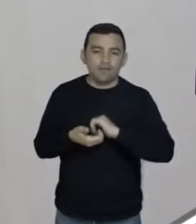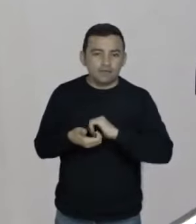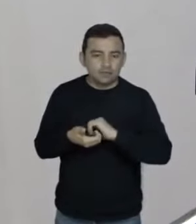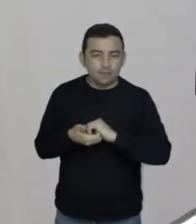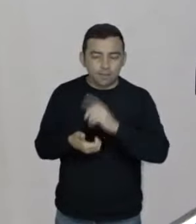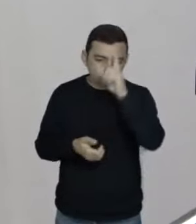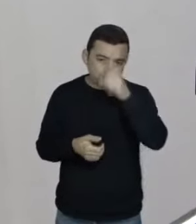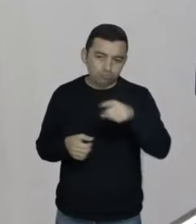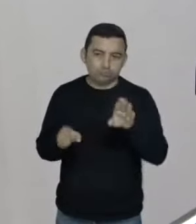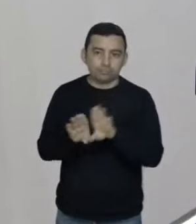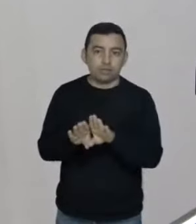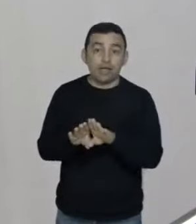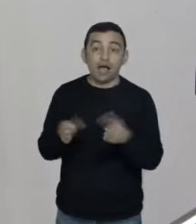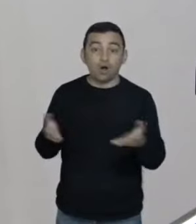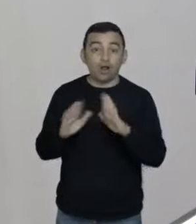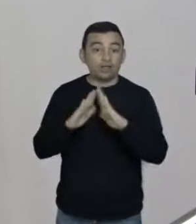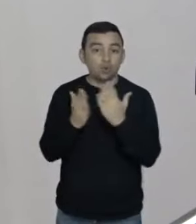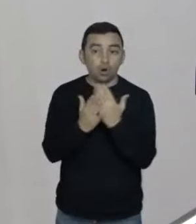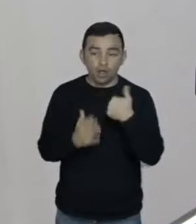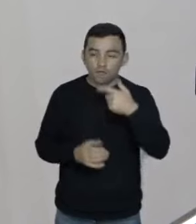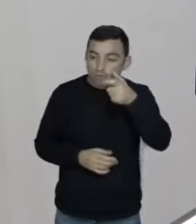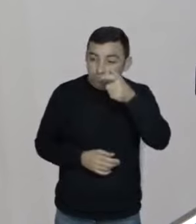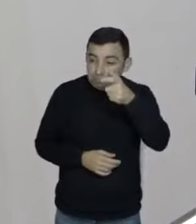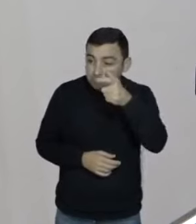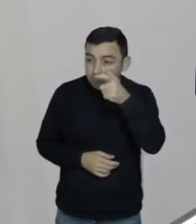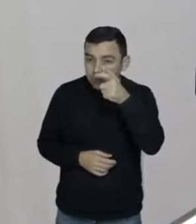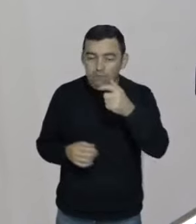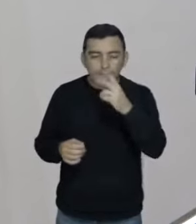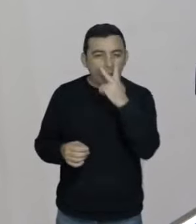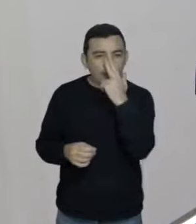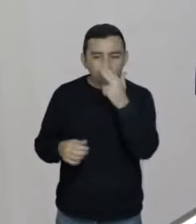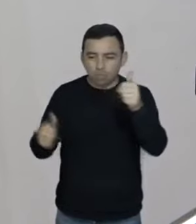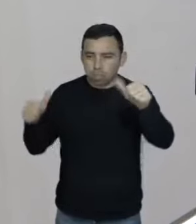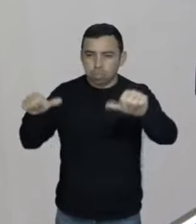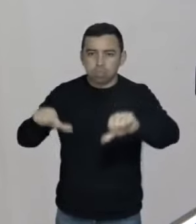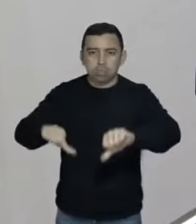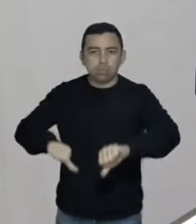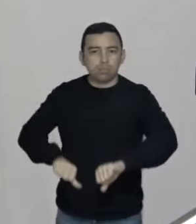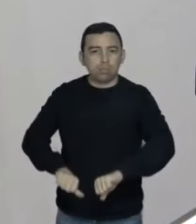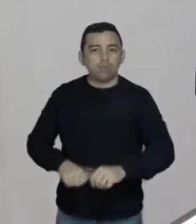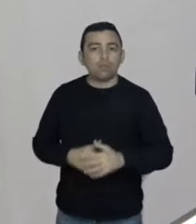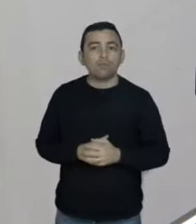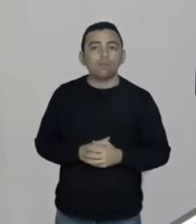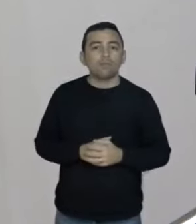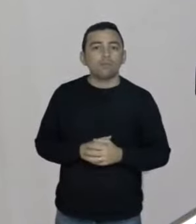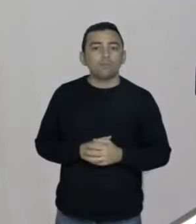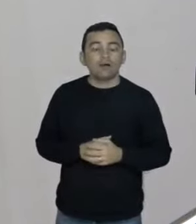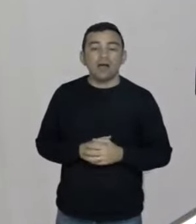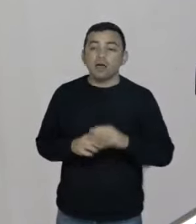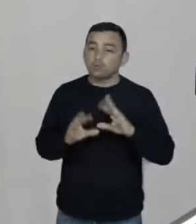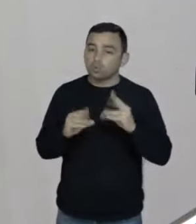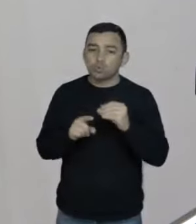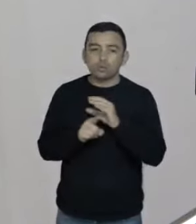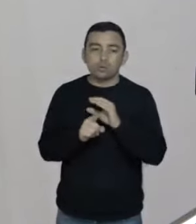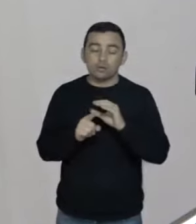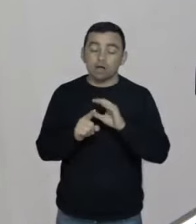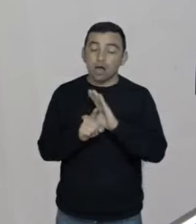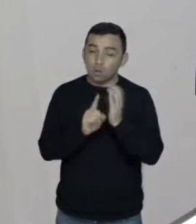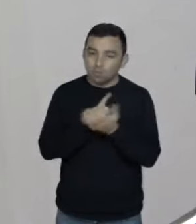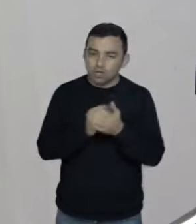estive lá verificando afundando desde então essa comunidade Aguarda a conclusão da obra